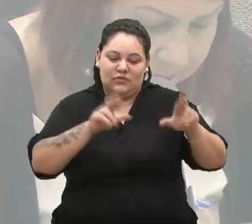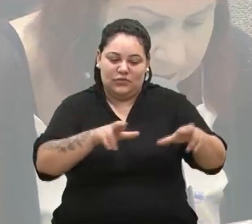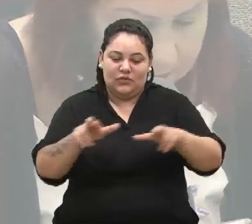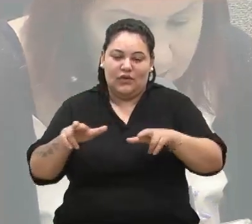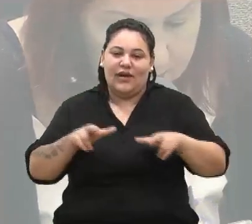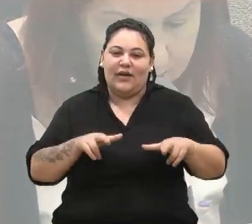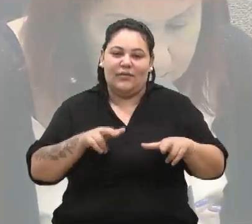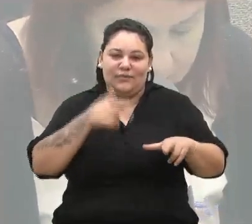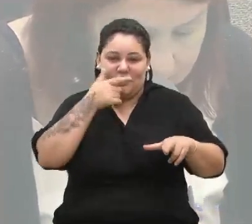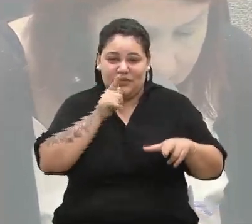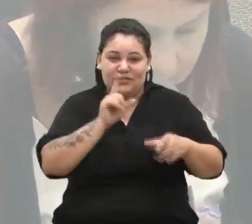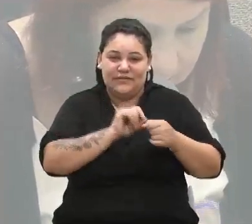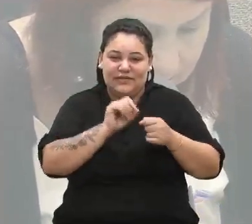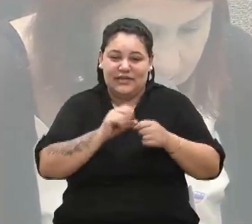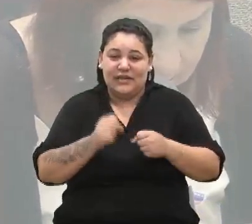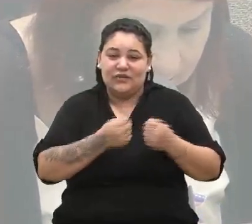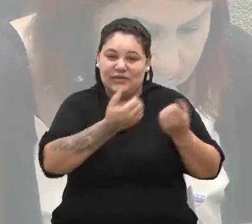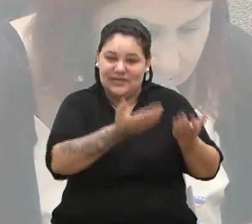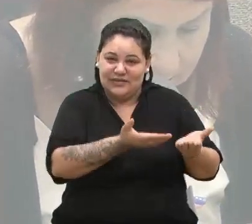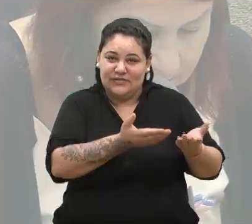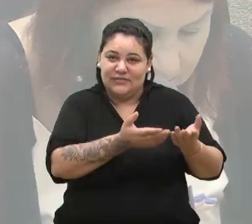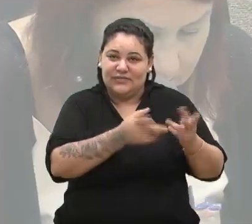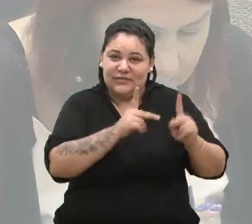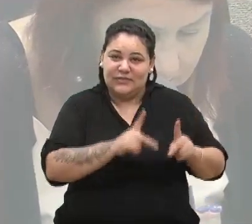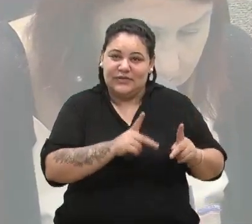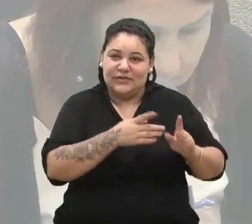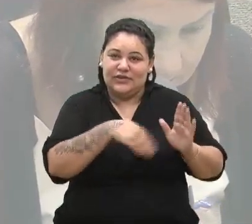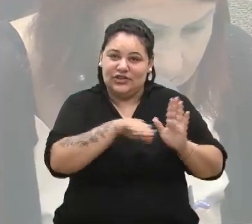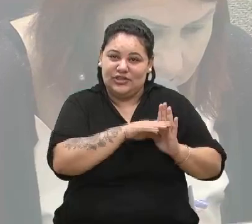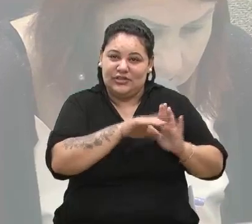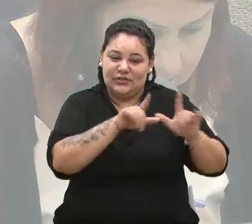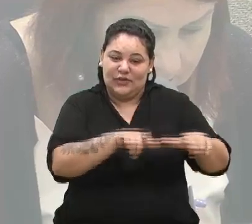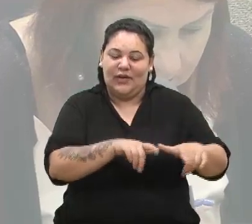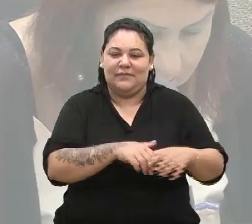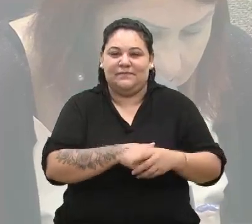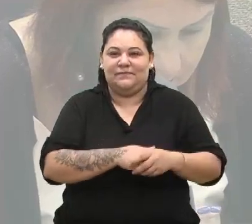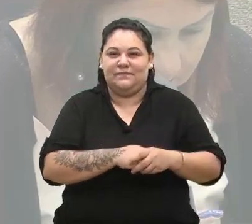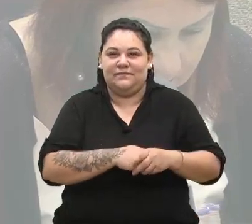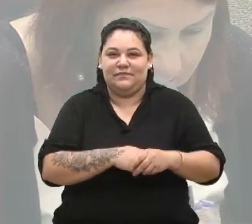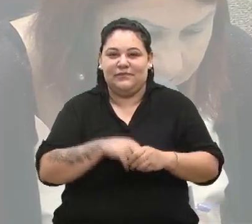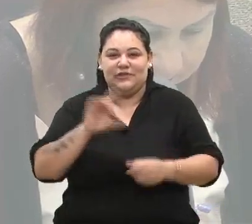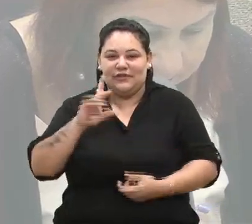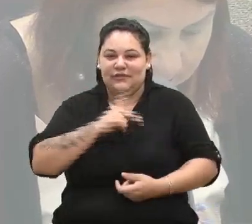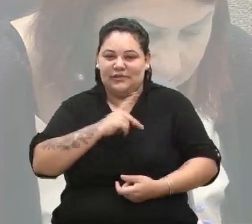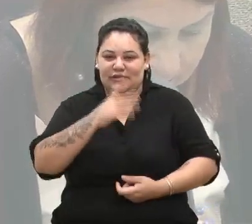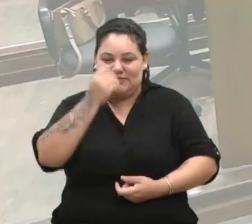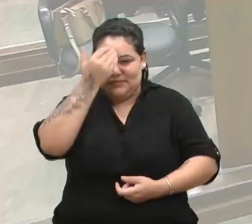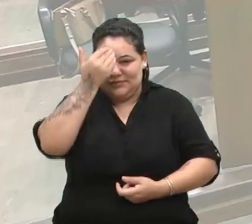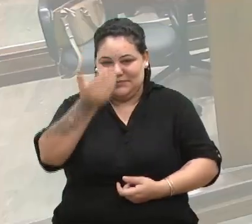as doações e também para as pessoas se dirigirem, quem precisa. Era isso, senhora presidente, muito obrigada.